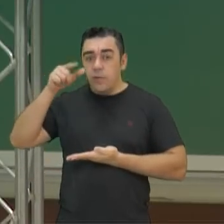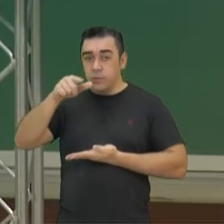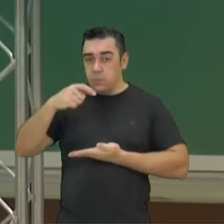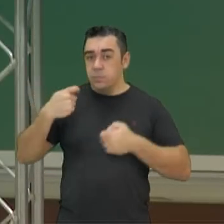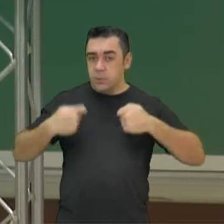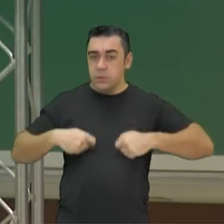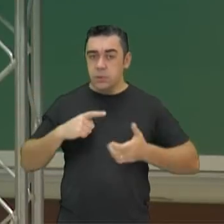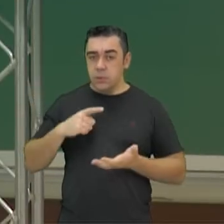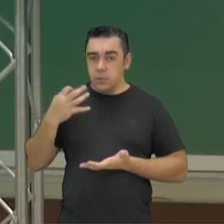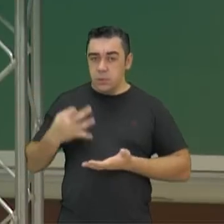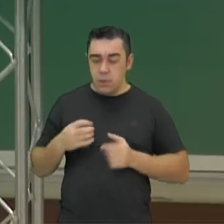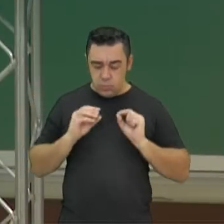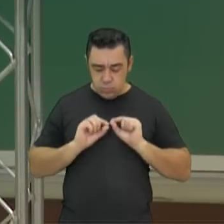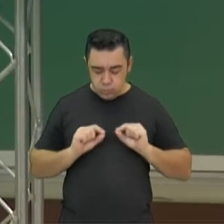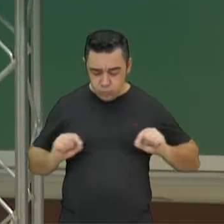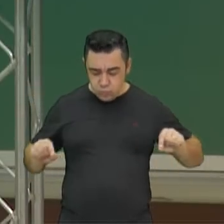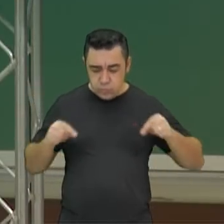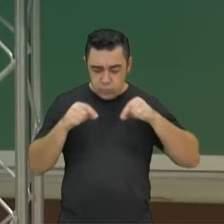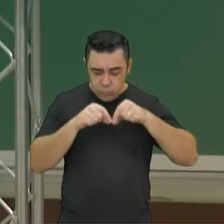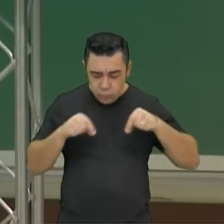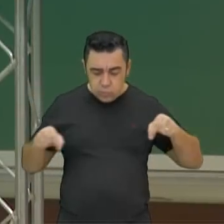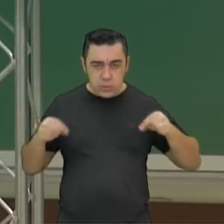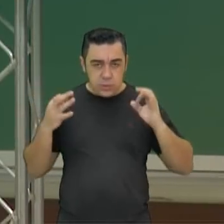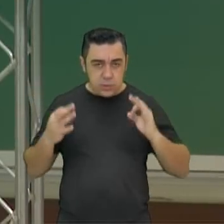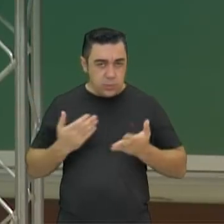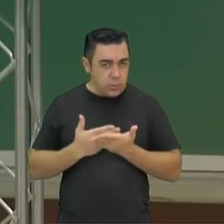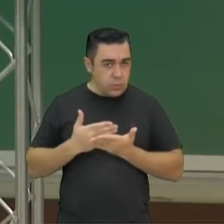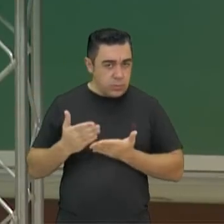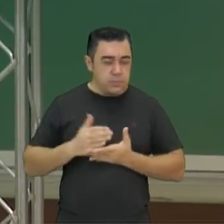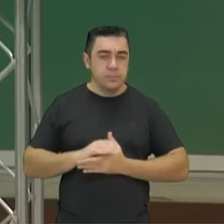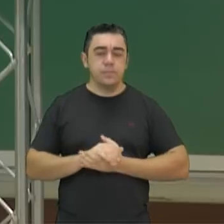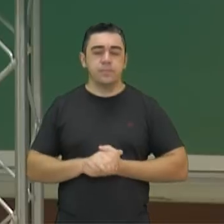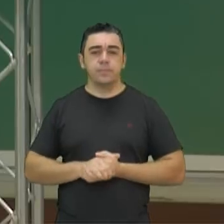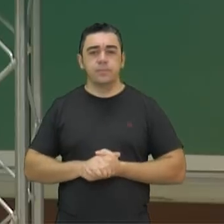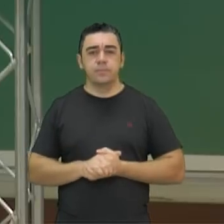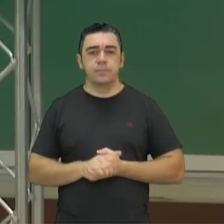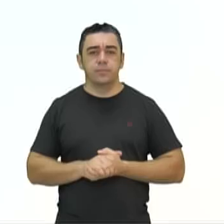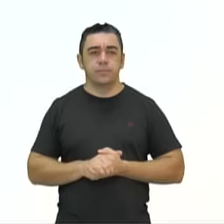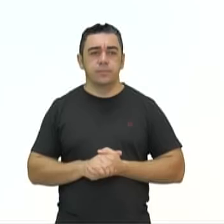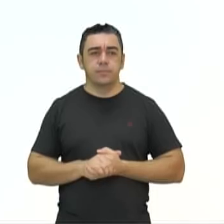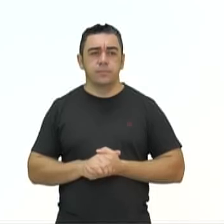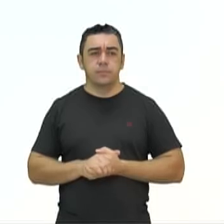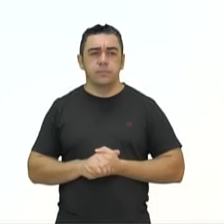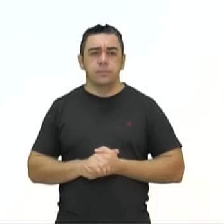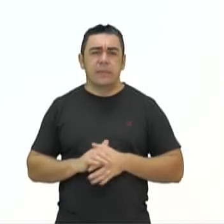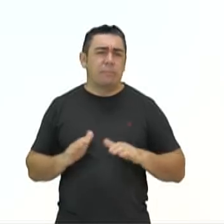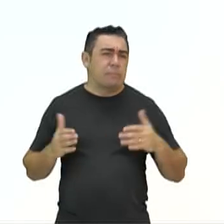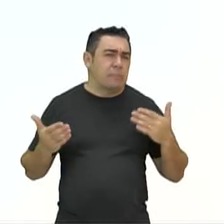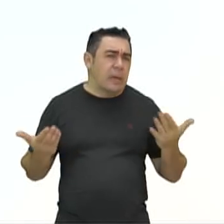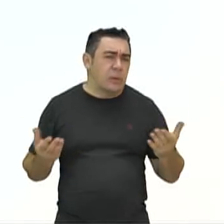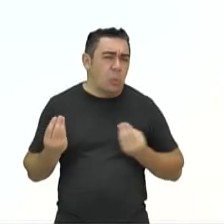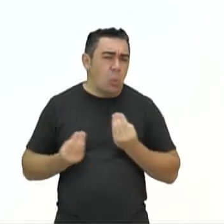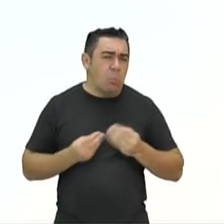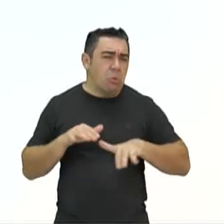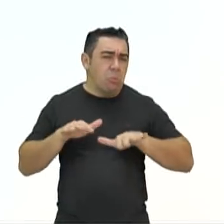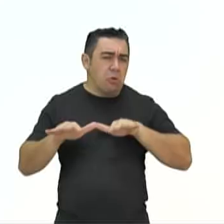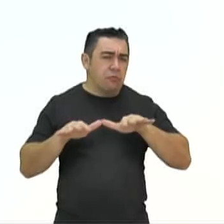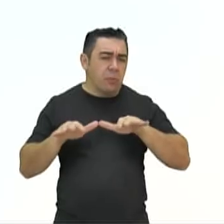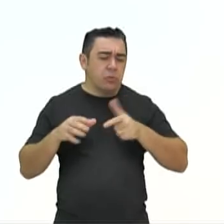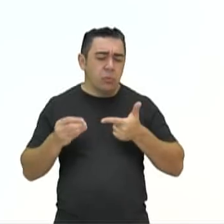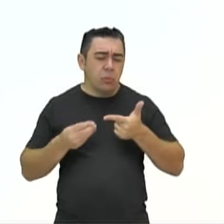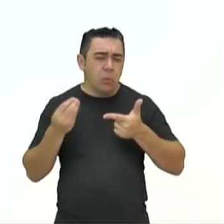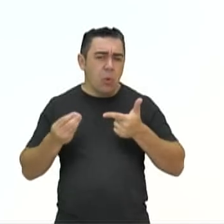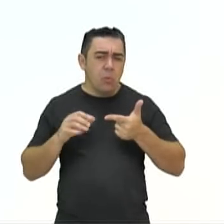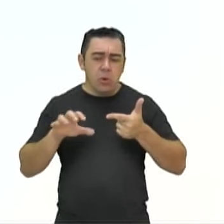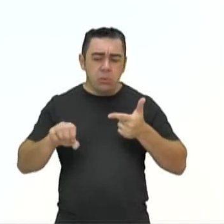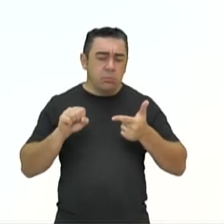peças no tabuleiro para começar o jogo. Mas como elas se movimentam e capturam? Então, cada